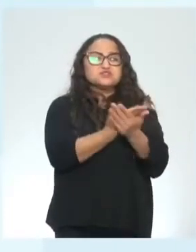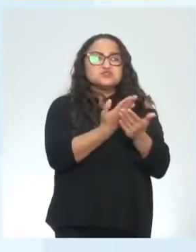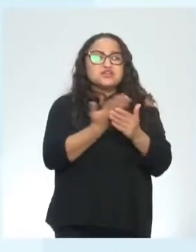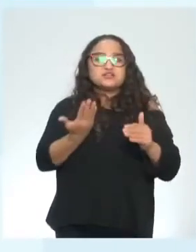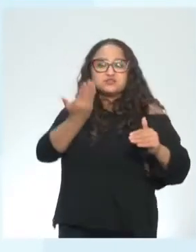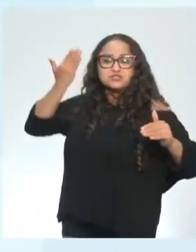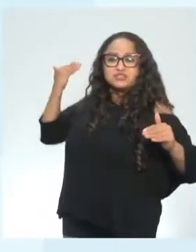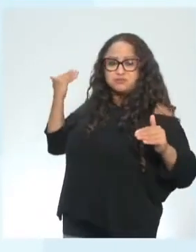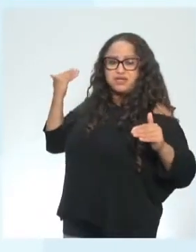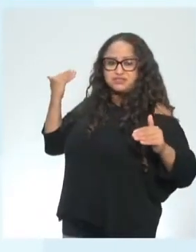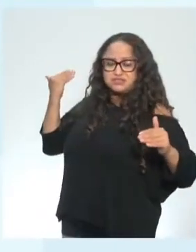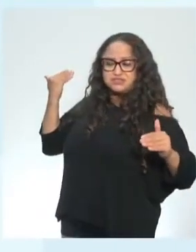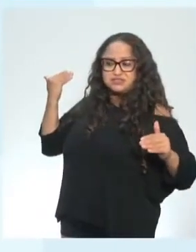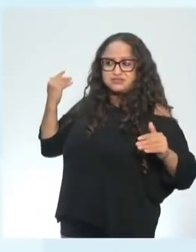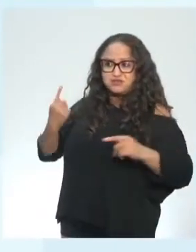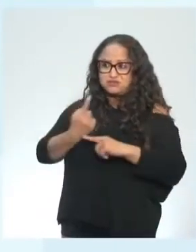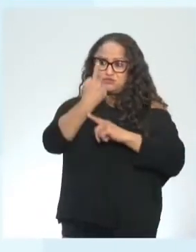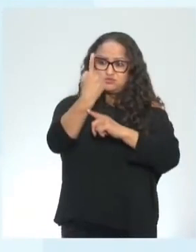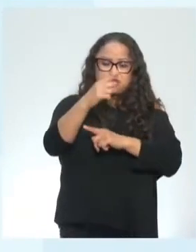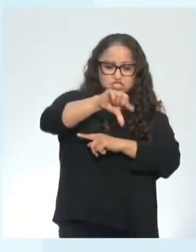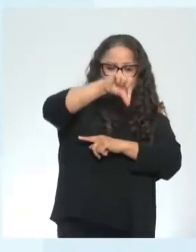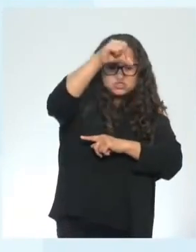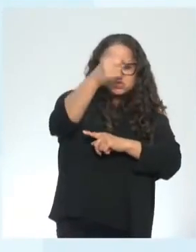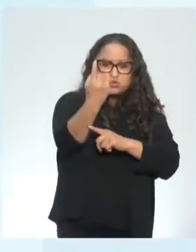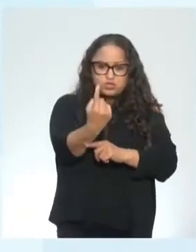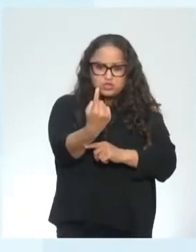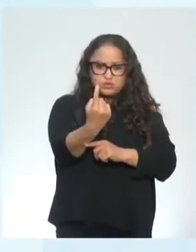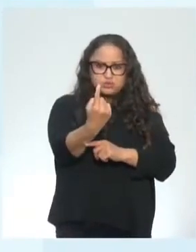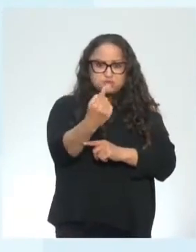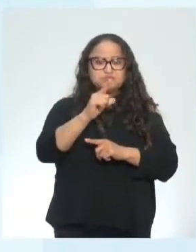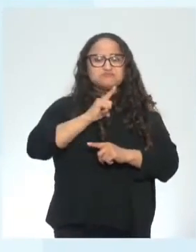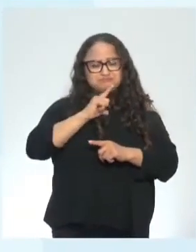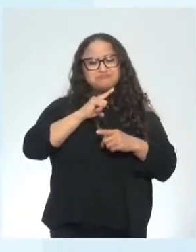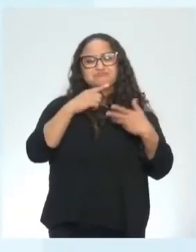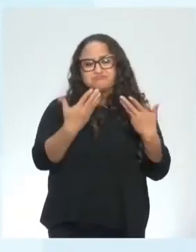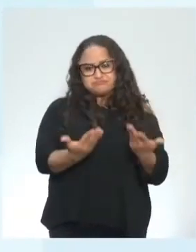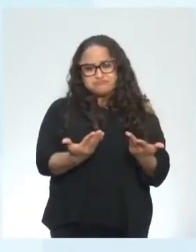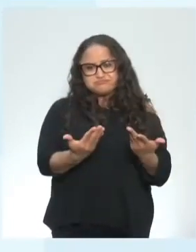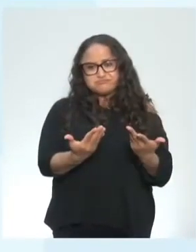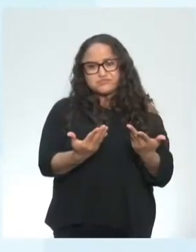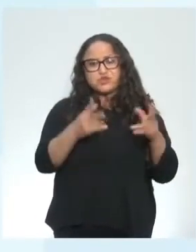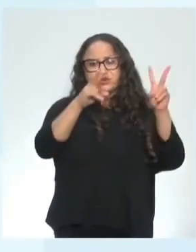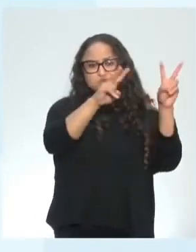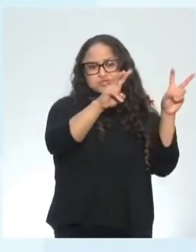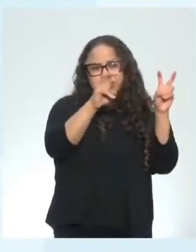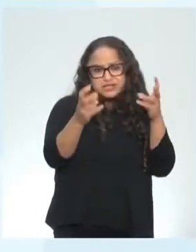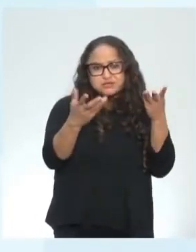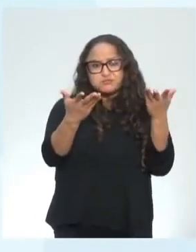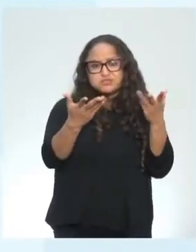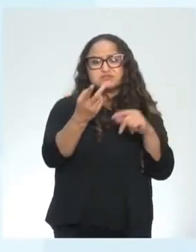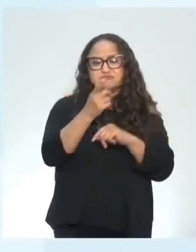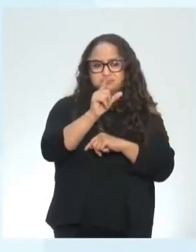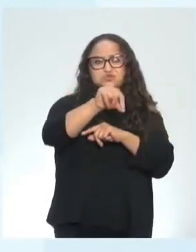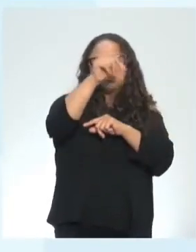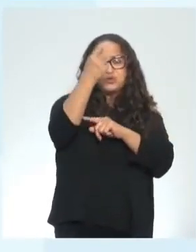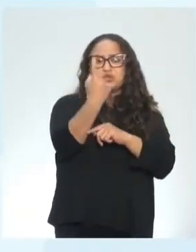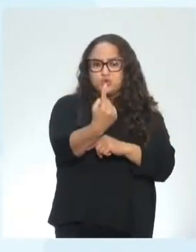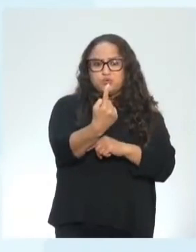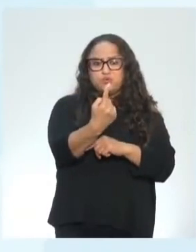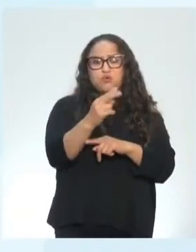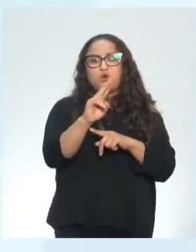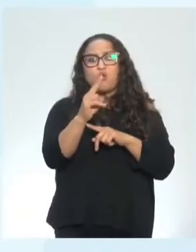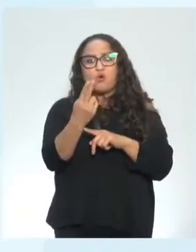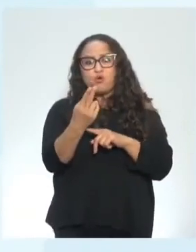ano você vai formar grupos aí para analisar todos os assuntos que a gente estudou durante este semestre escolher um ou